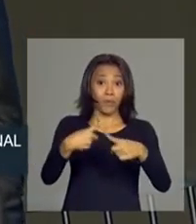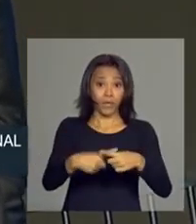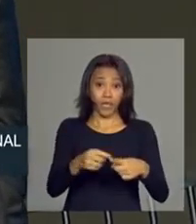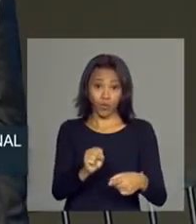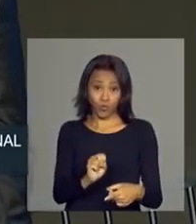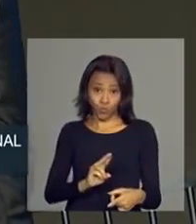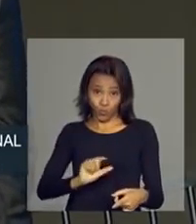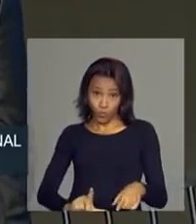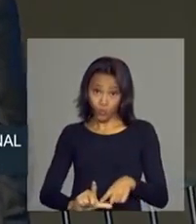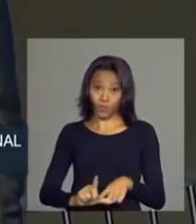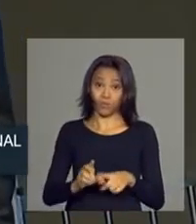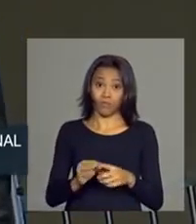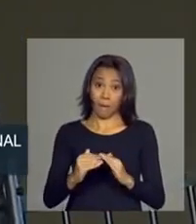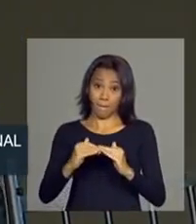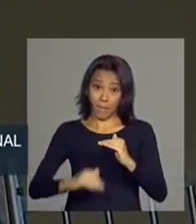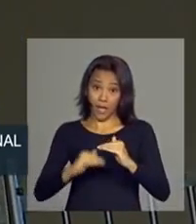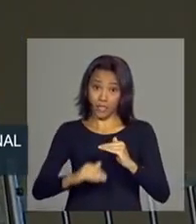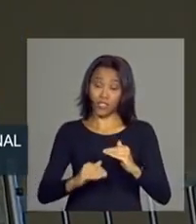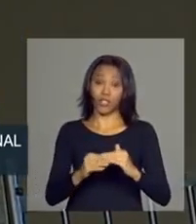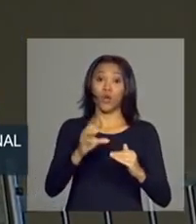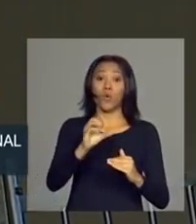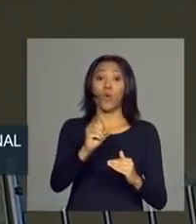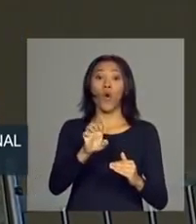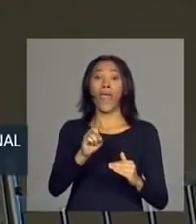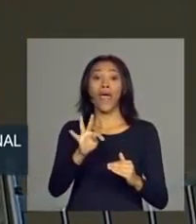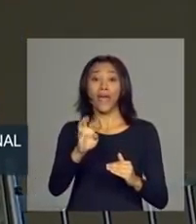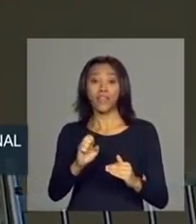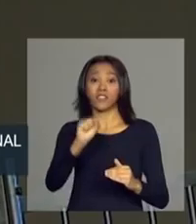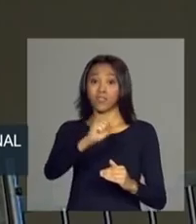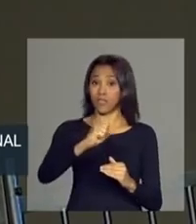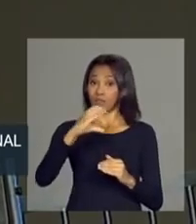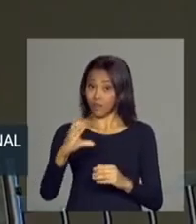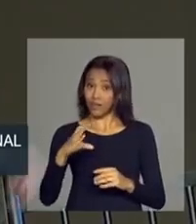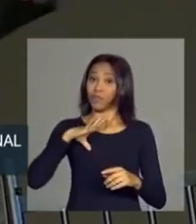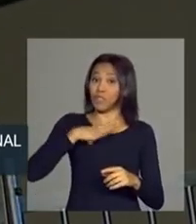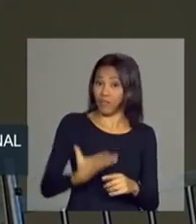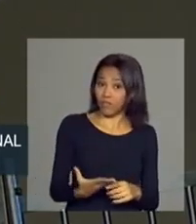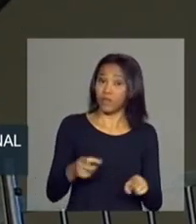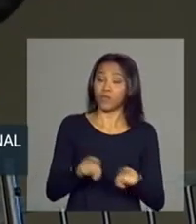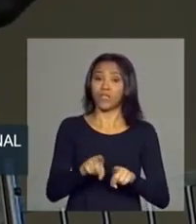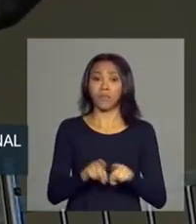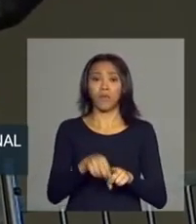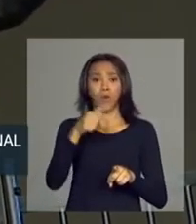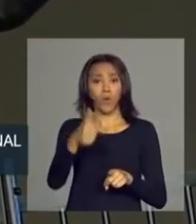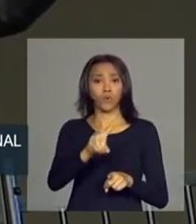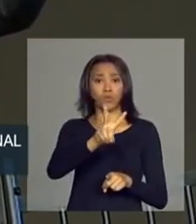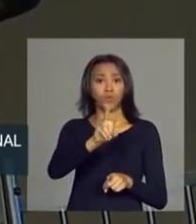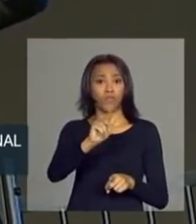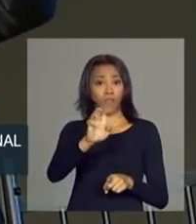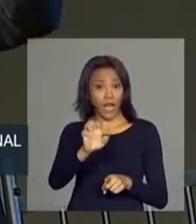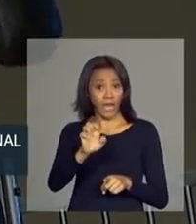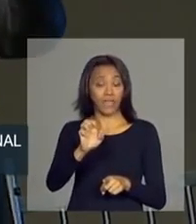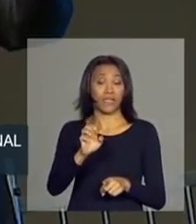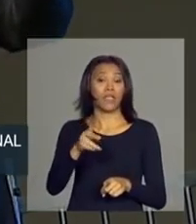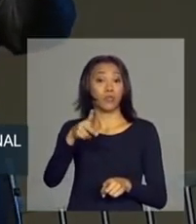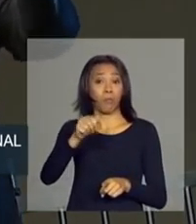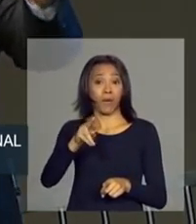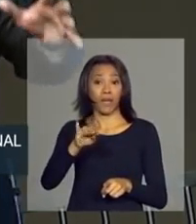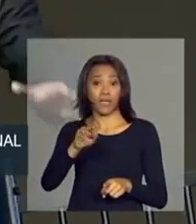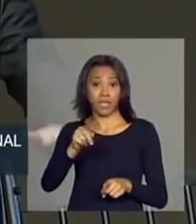de planejamento para enfrentar as desigualdades nos territórios dos estados